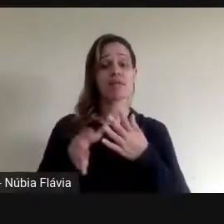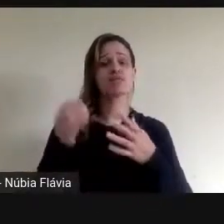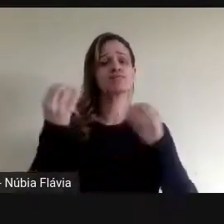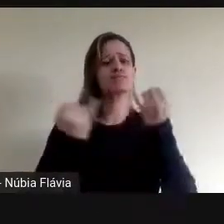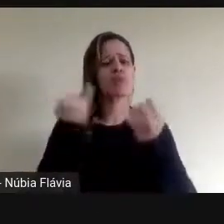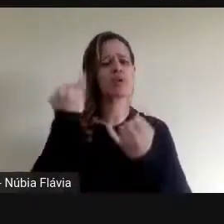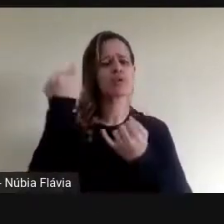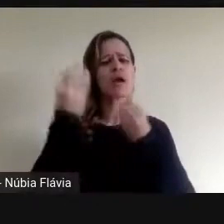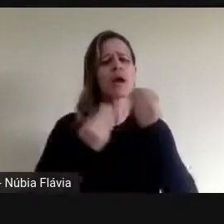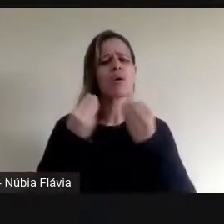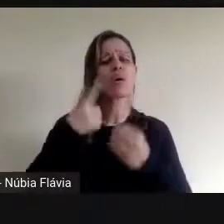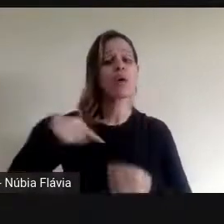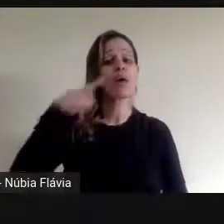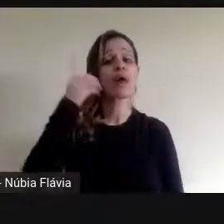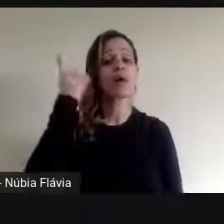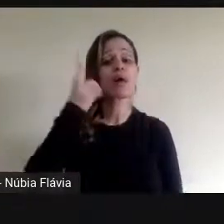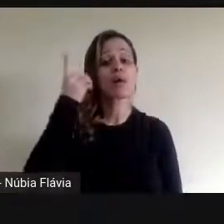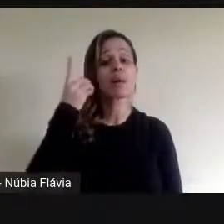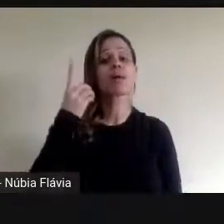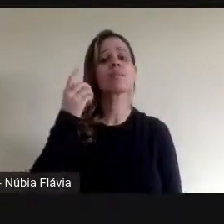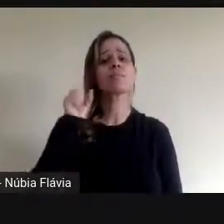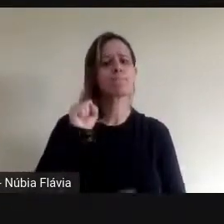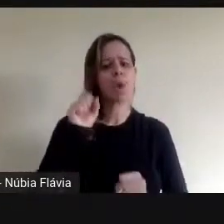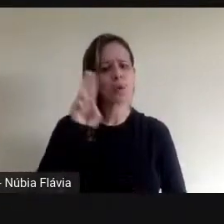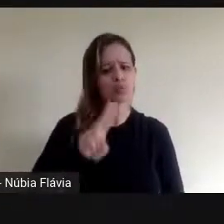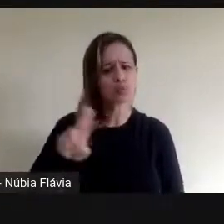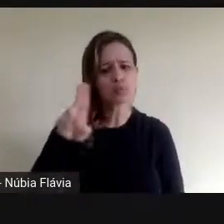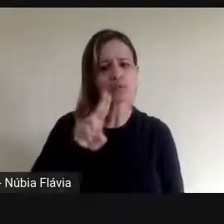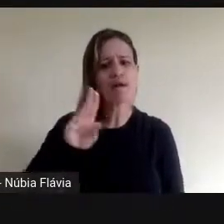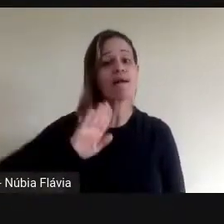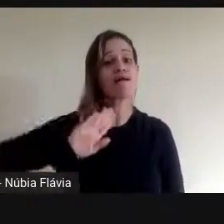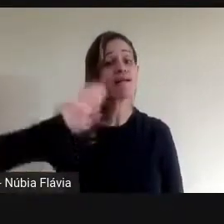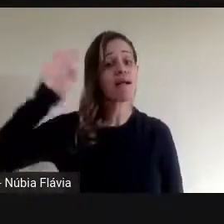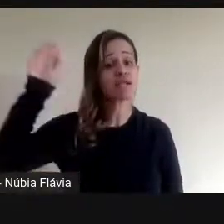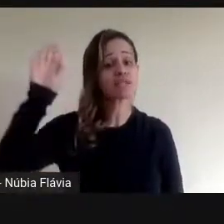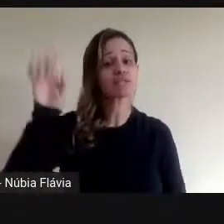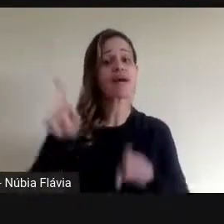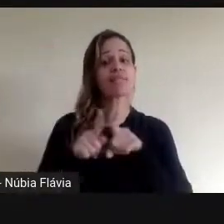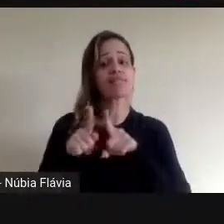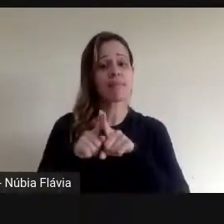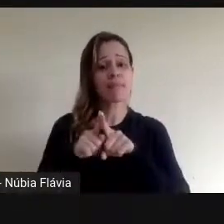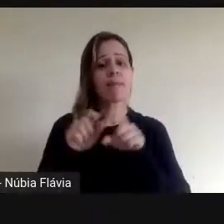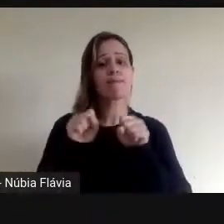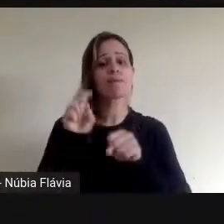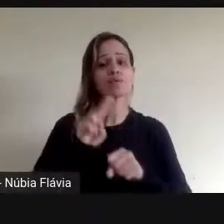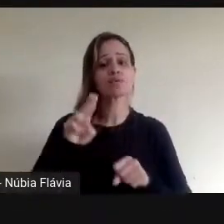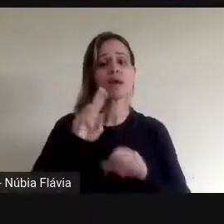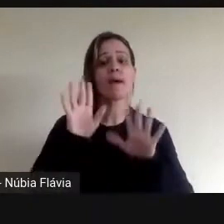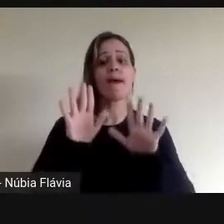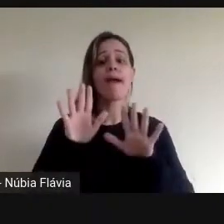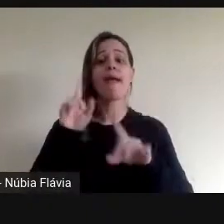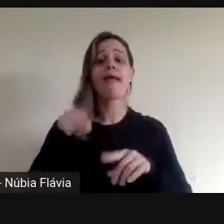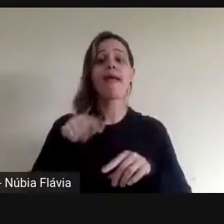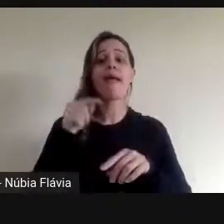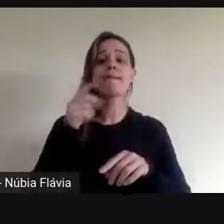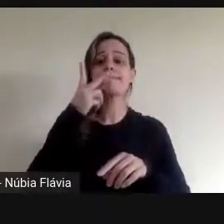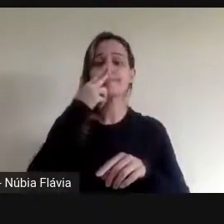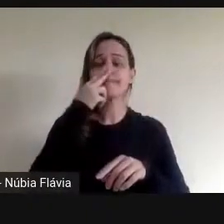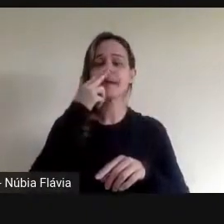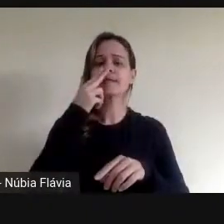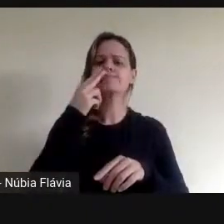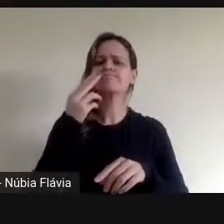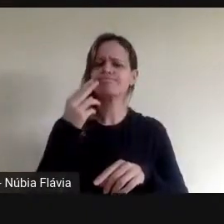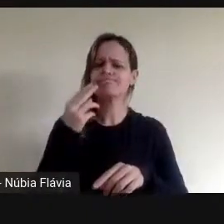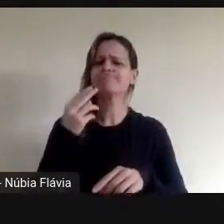que os parlamentares podem usar, e que os candidatos também, que é o impulsionamento pago, que é um elemento muito